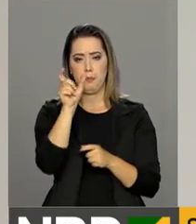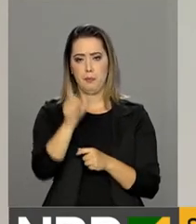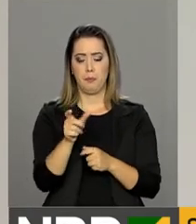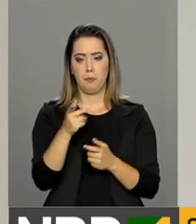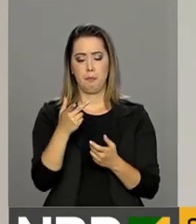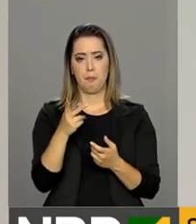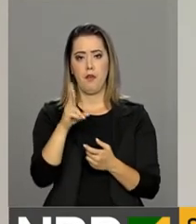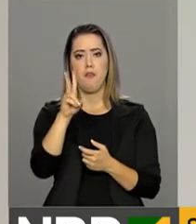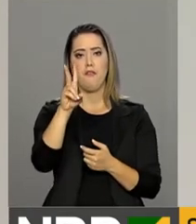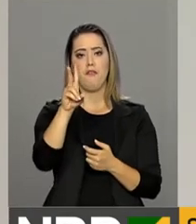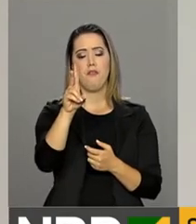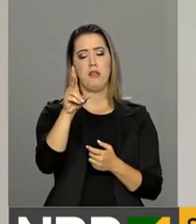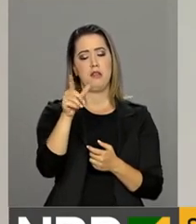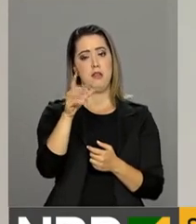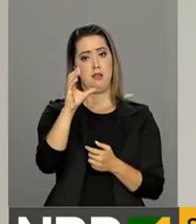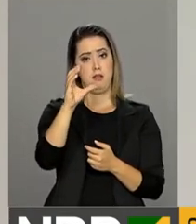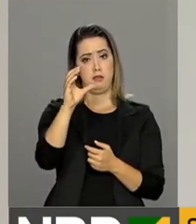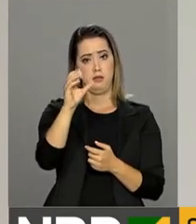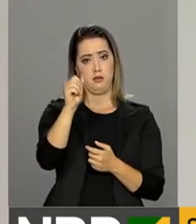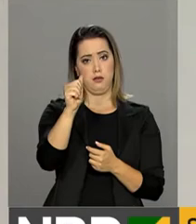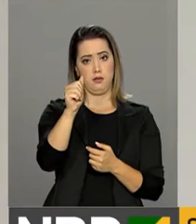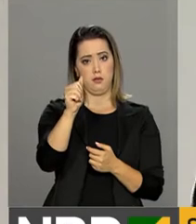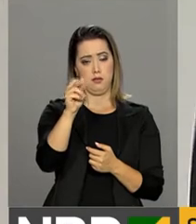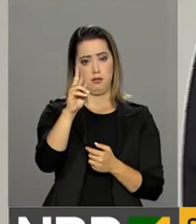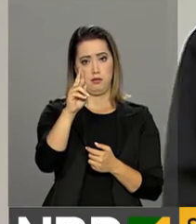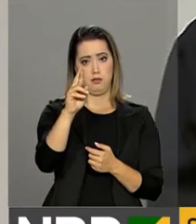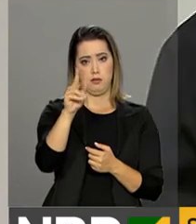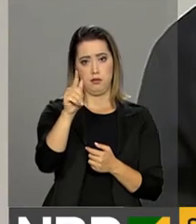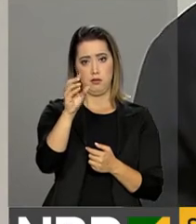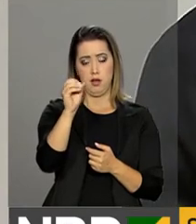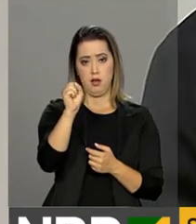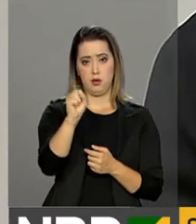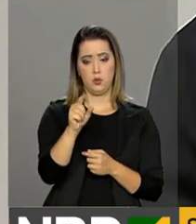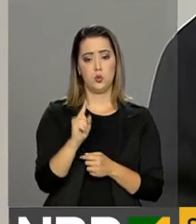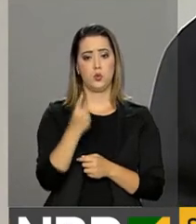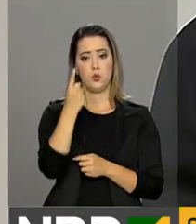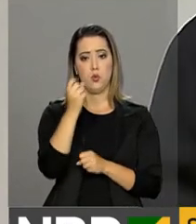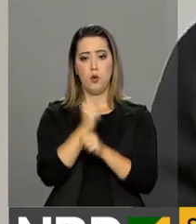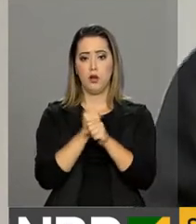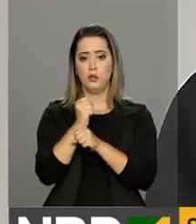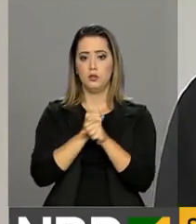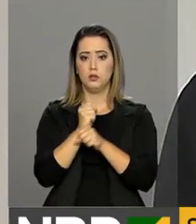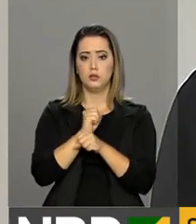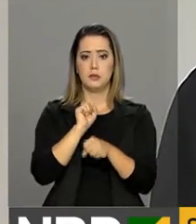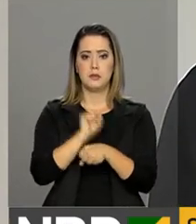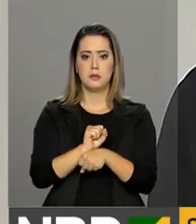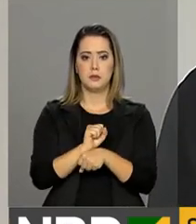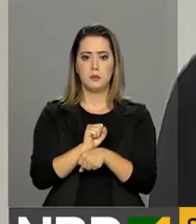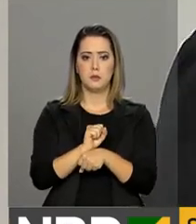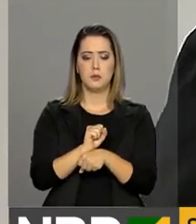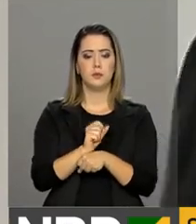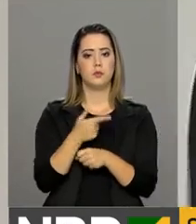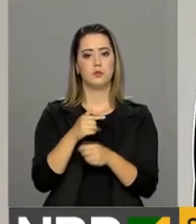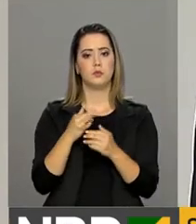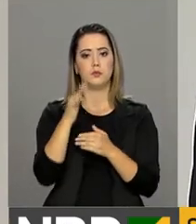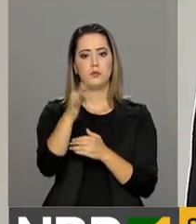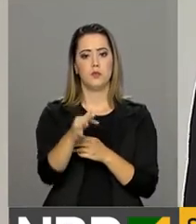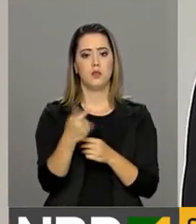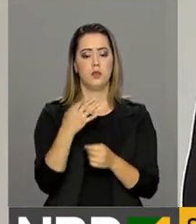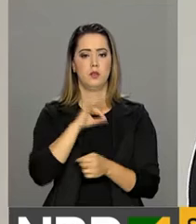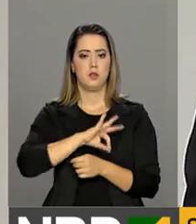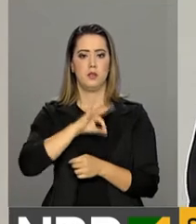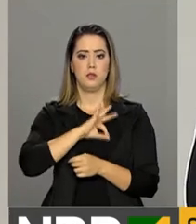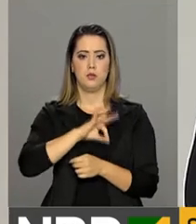extinguimos portanto 60 mil carros e adiamos por um ano que também inflação cai o que você está ganhando